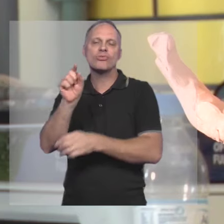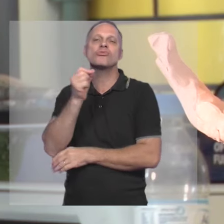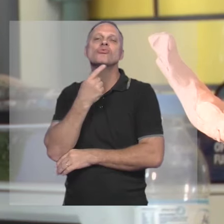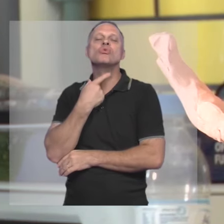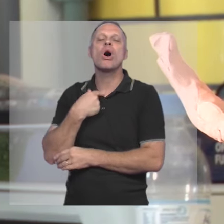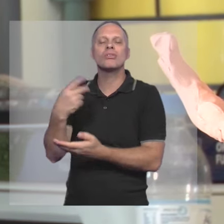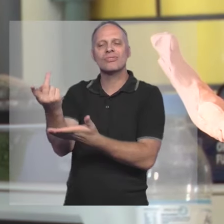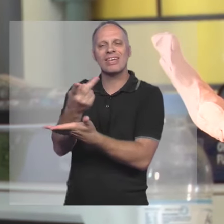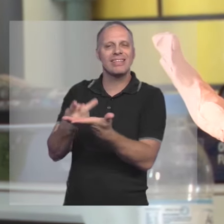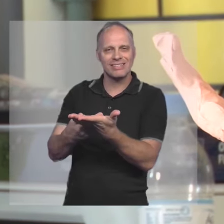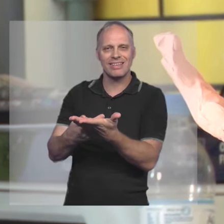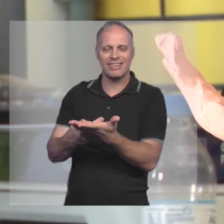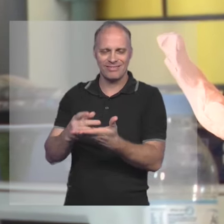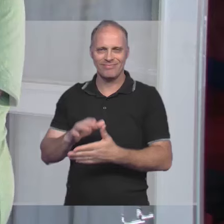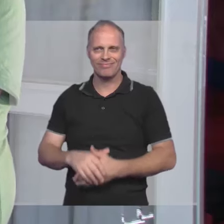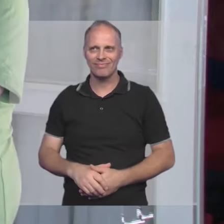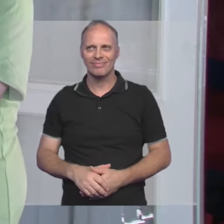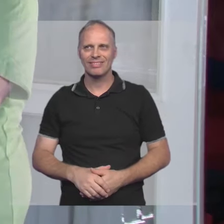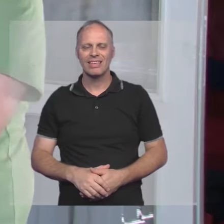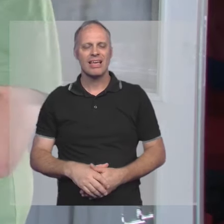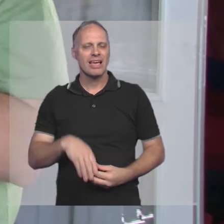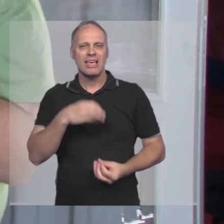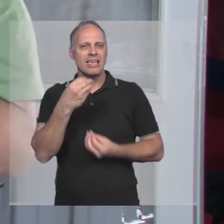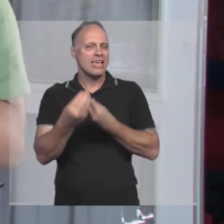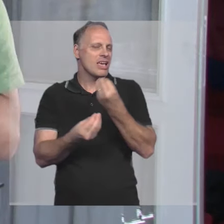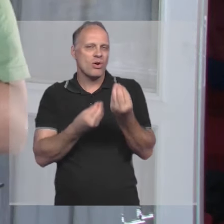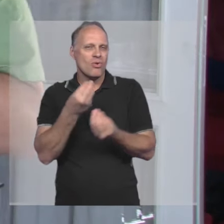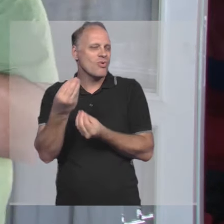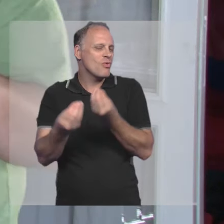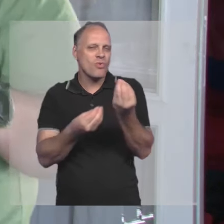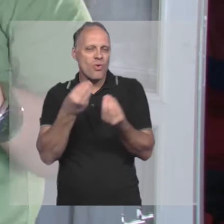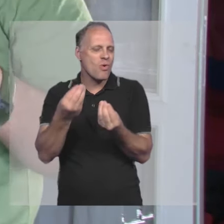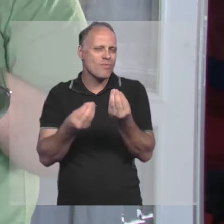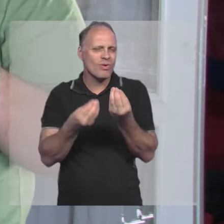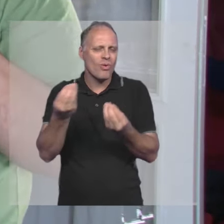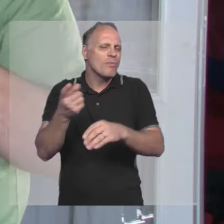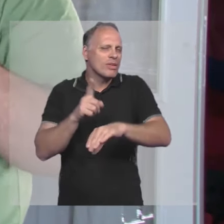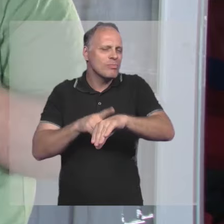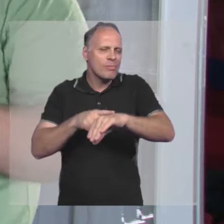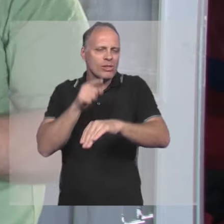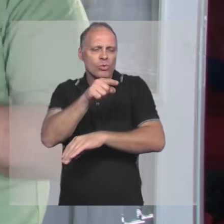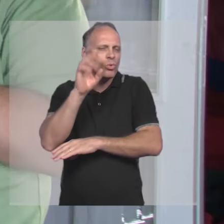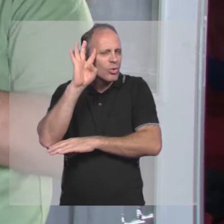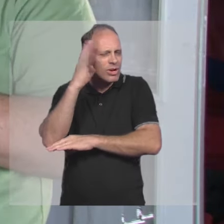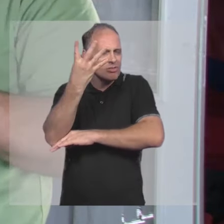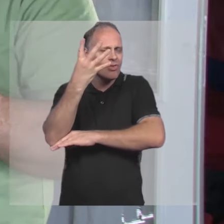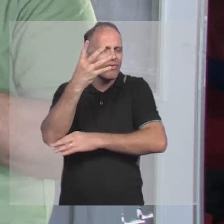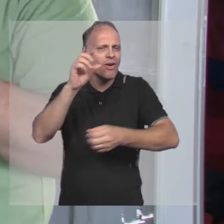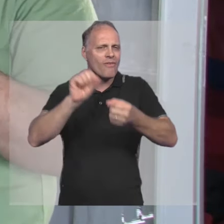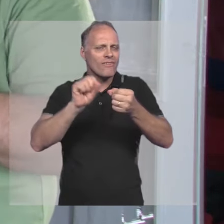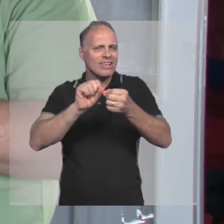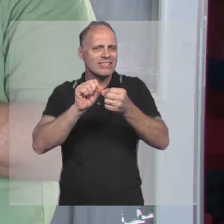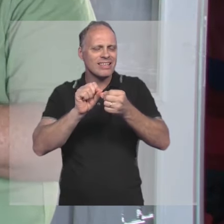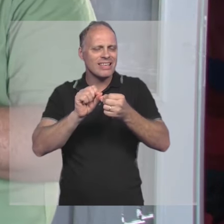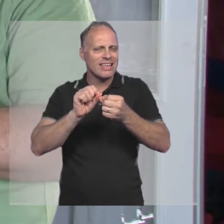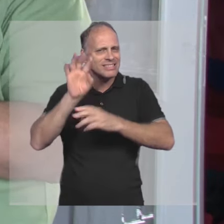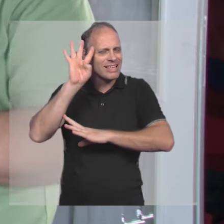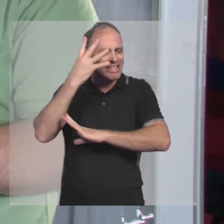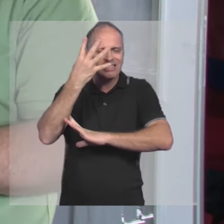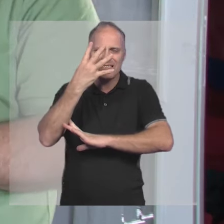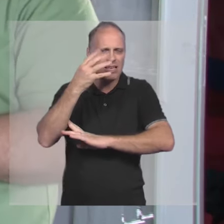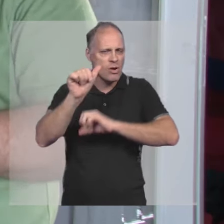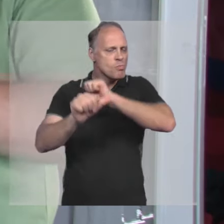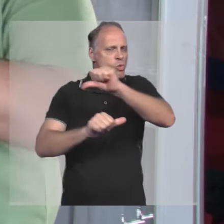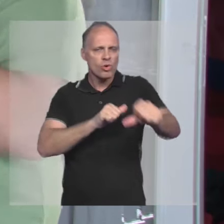gosto, que era o desenho e tudo mais. E em que momento assim tu resolveu fazer tomar